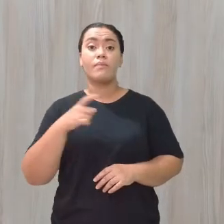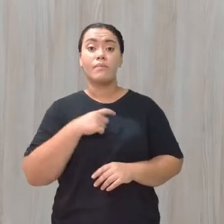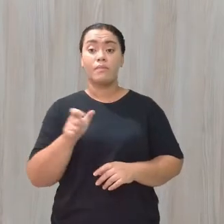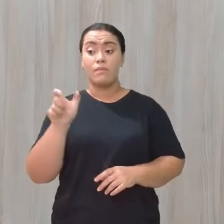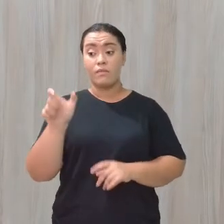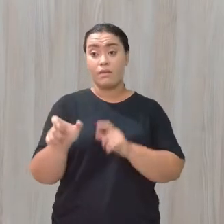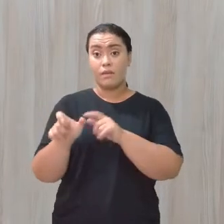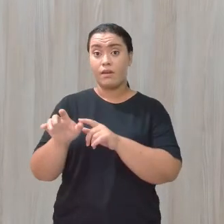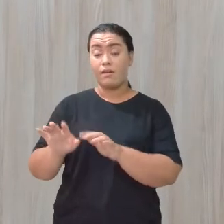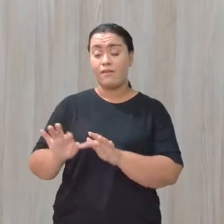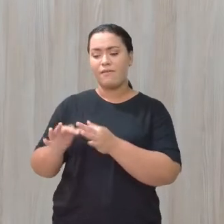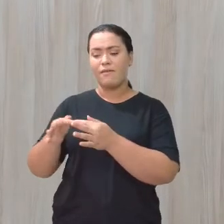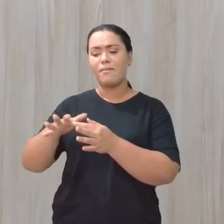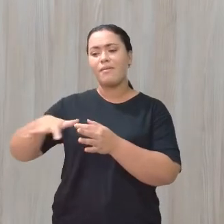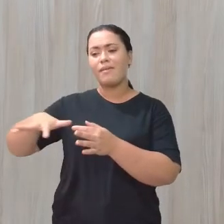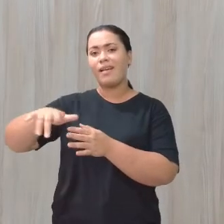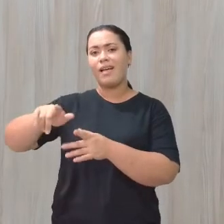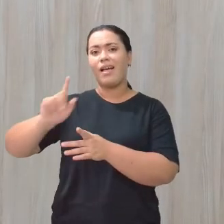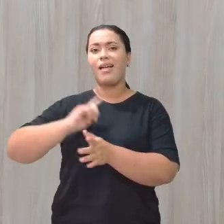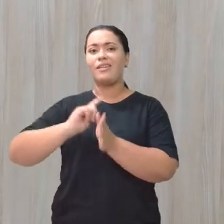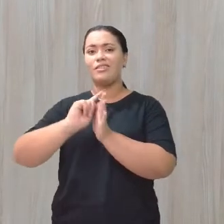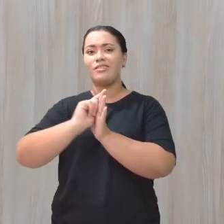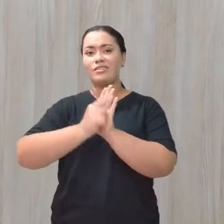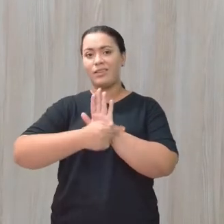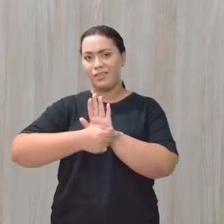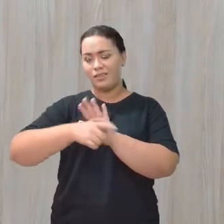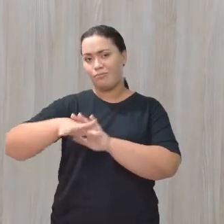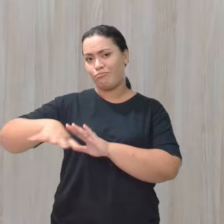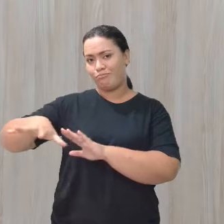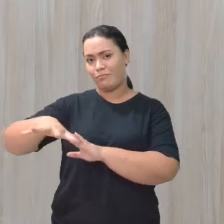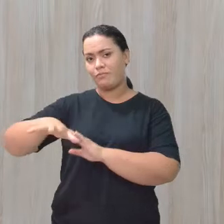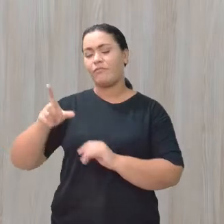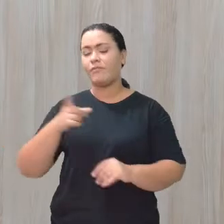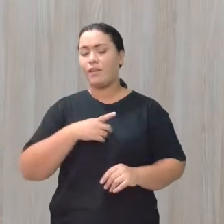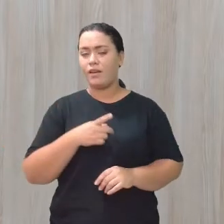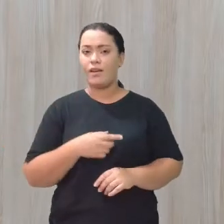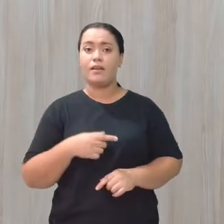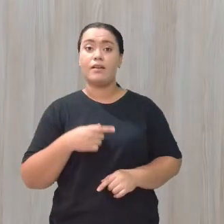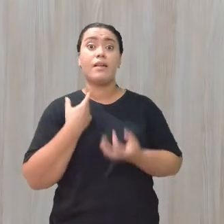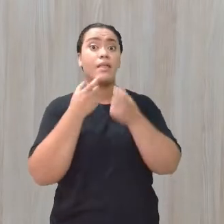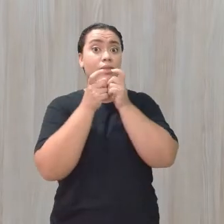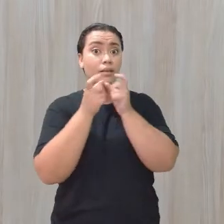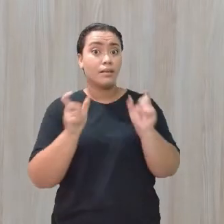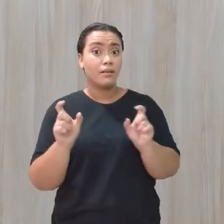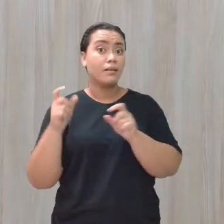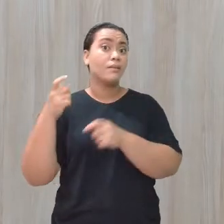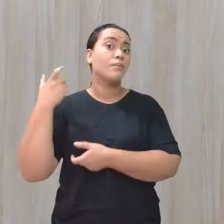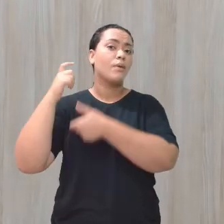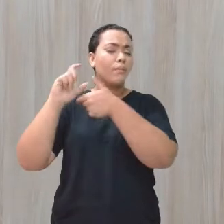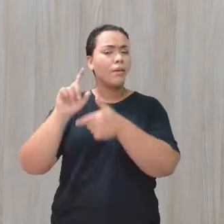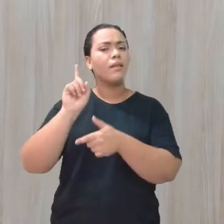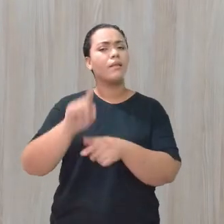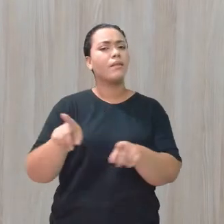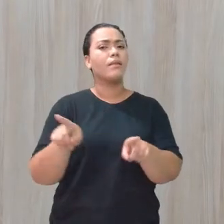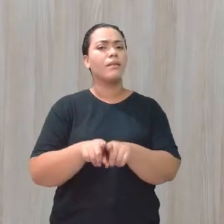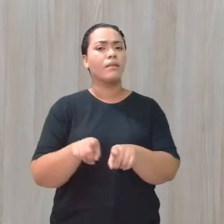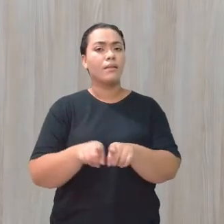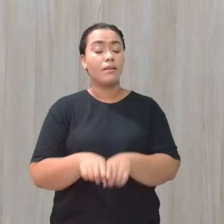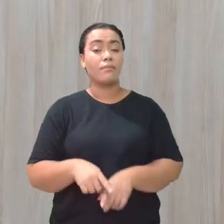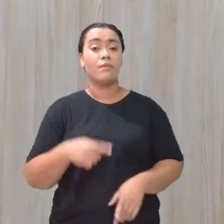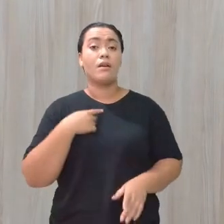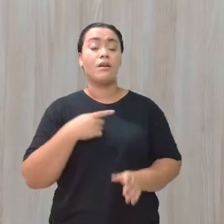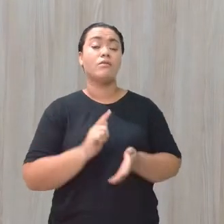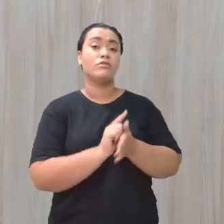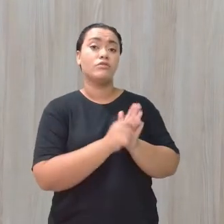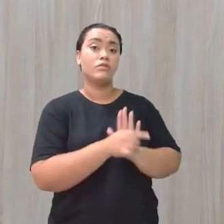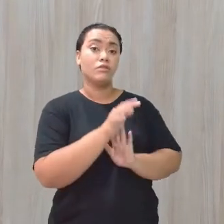ele naquela família, naquele gênero. Então, ditado popular é um gênero também. E esse ditado, água mole em pedra